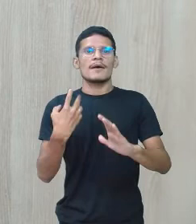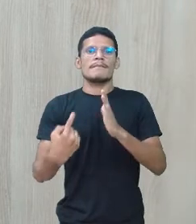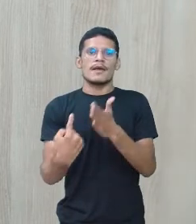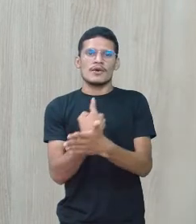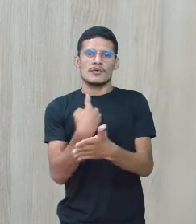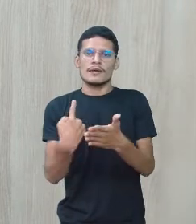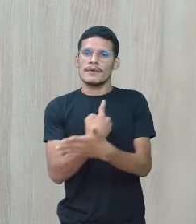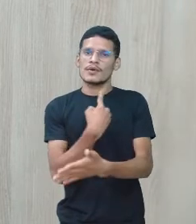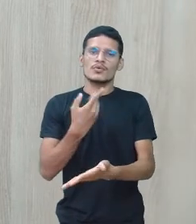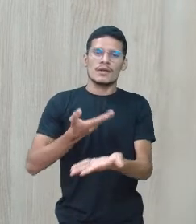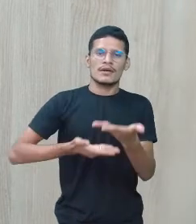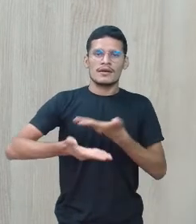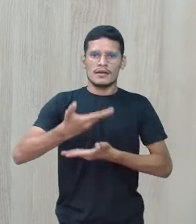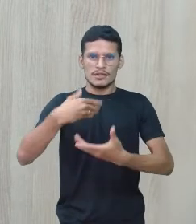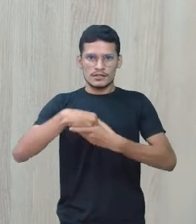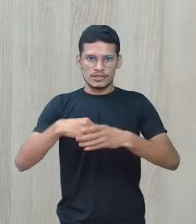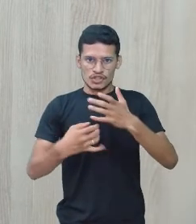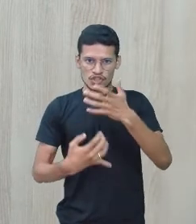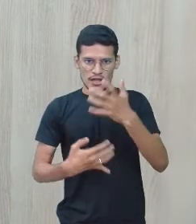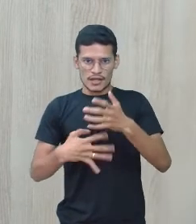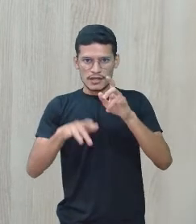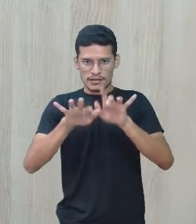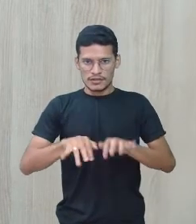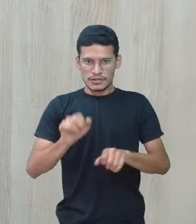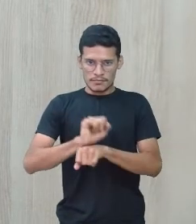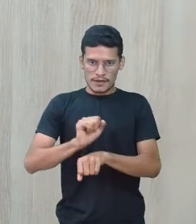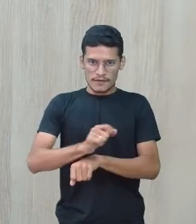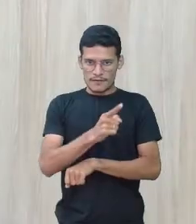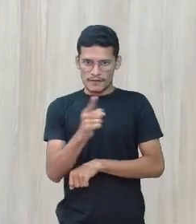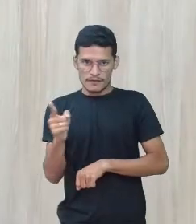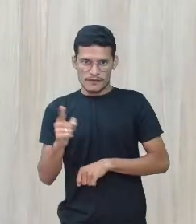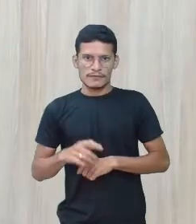vocês, interajam aqui no chat. Estou aguardando.